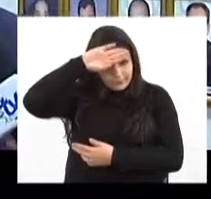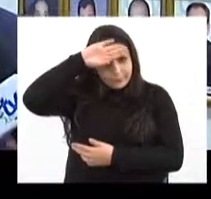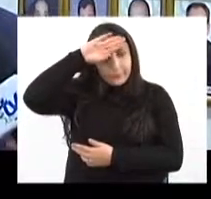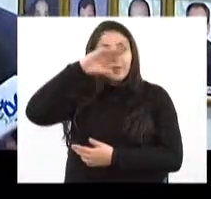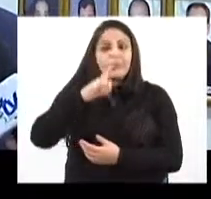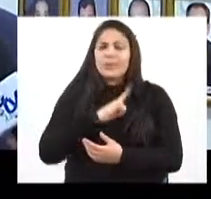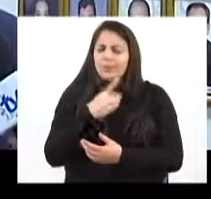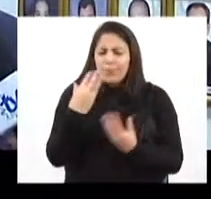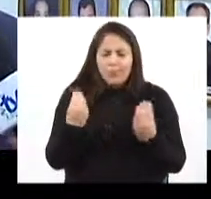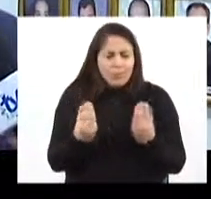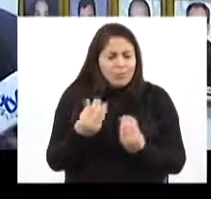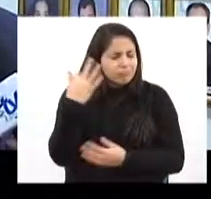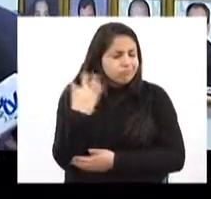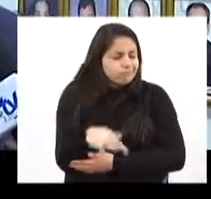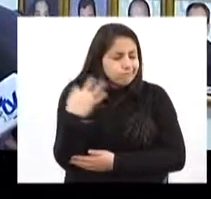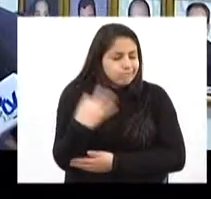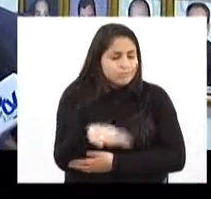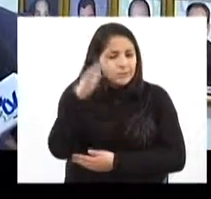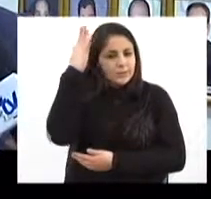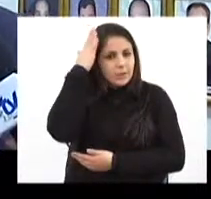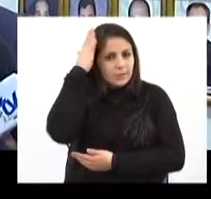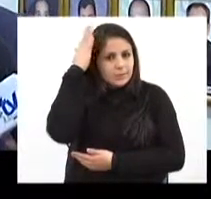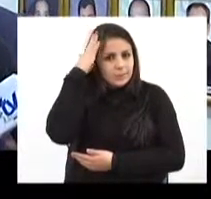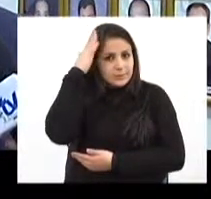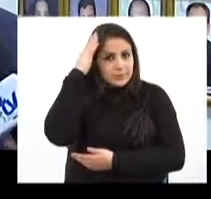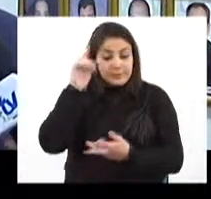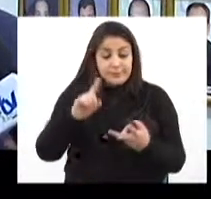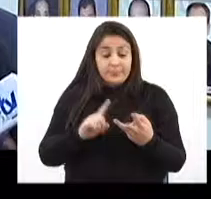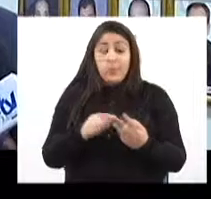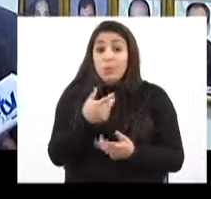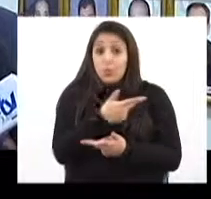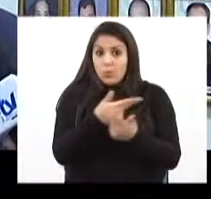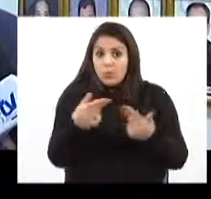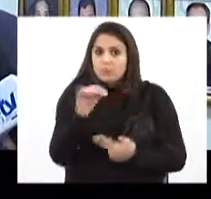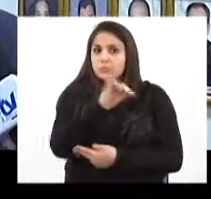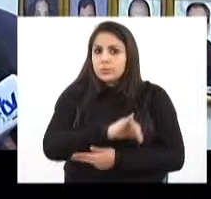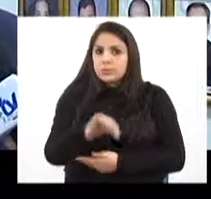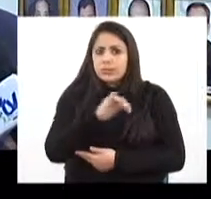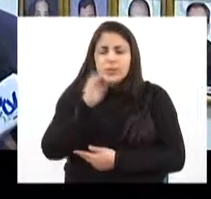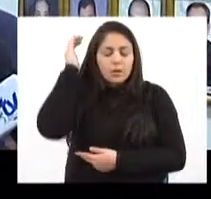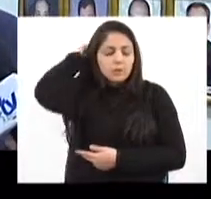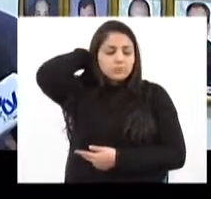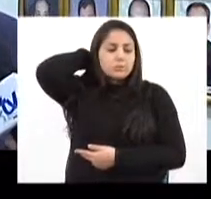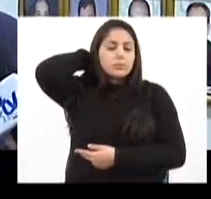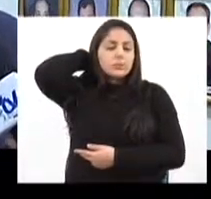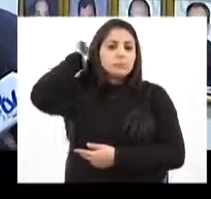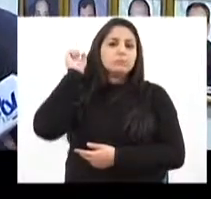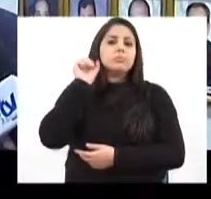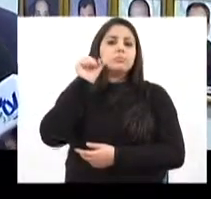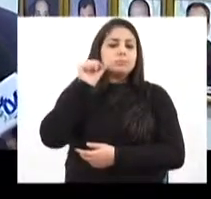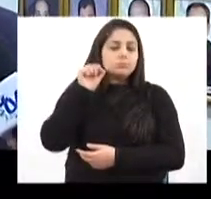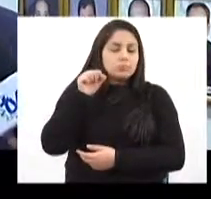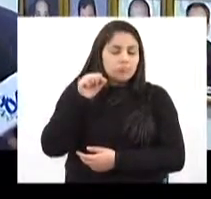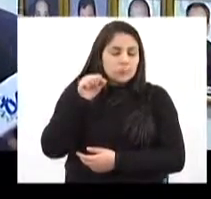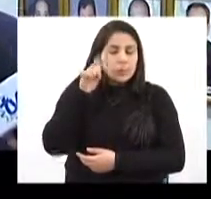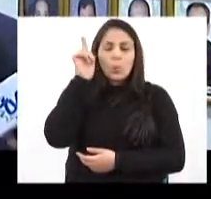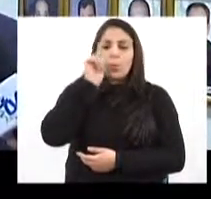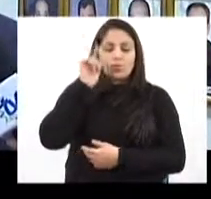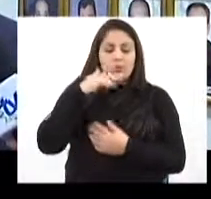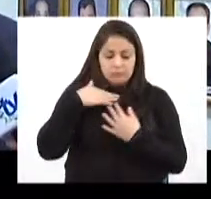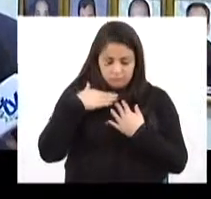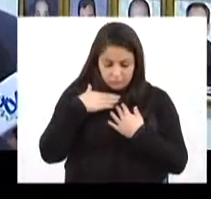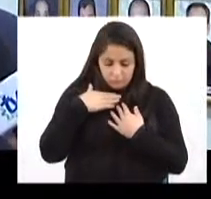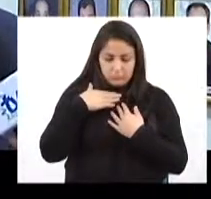muito alta, vai dar muita dor de cabeça e um sintoma que é fundamental, que é a rigidez nuca. A